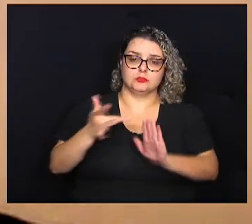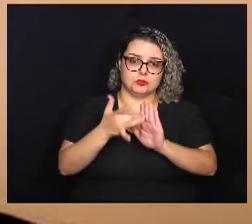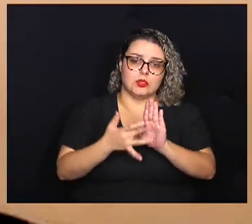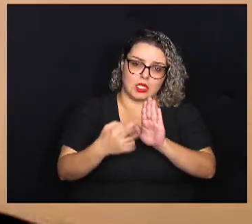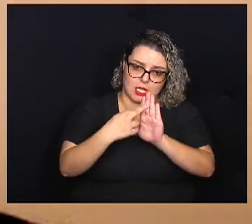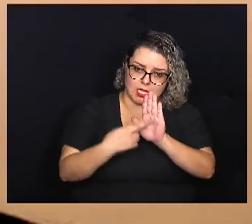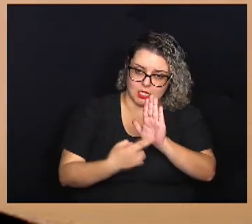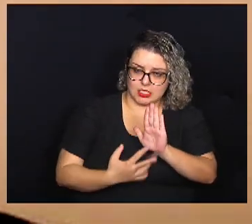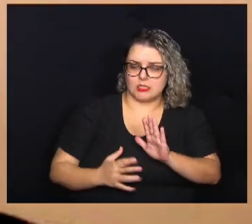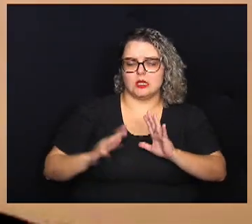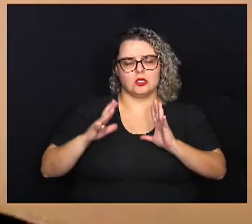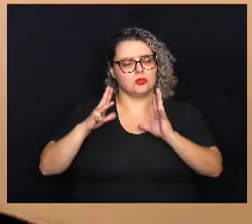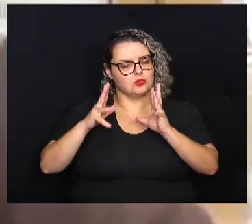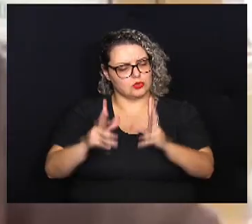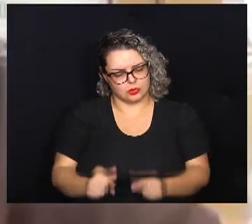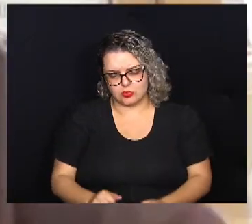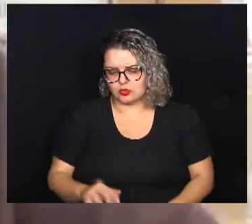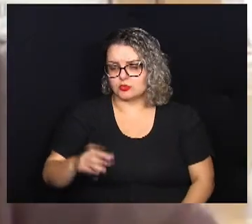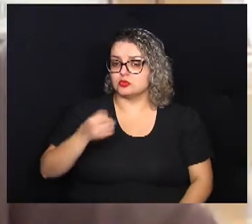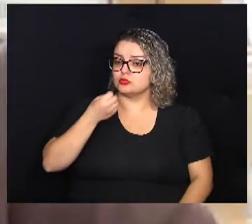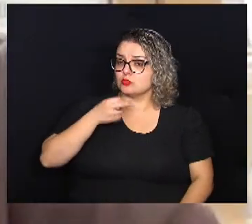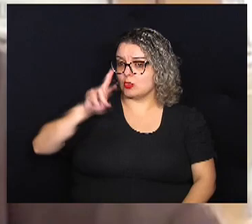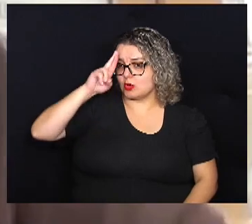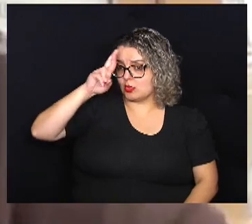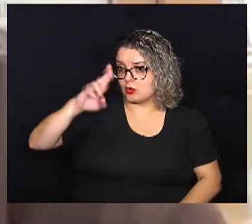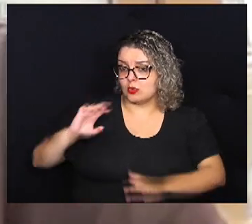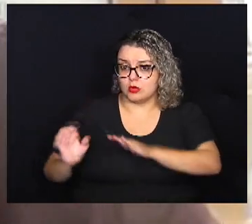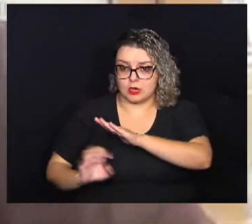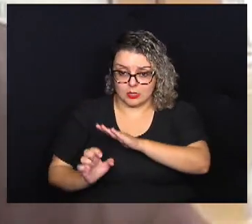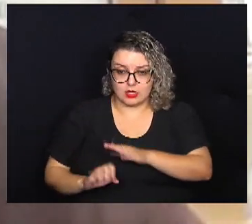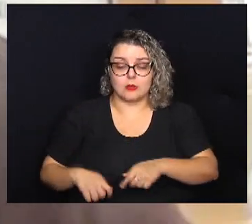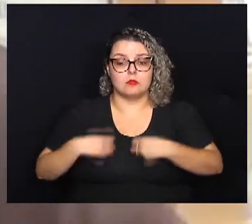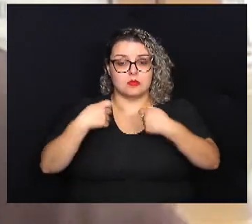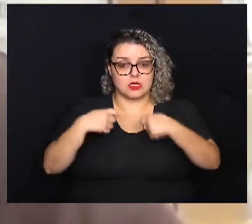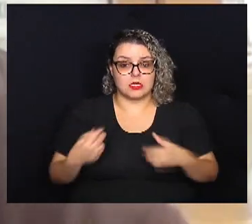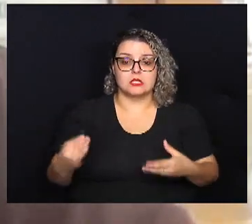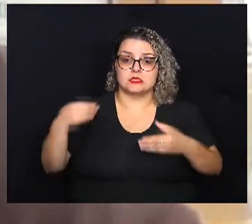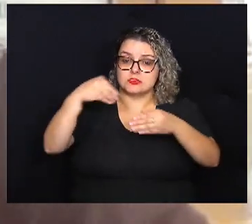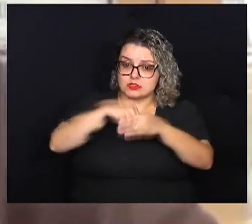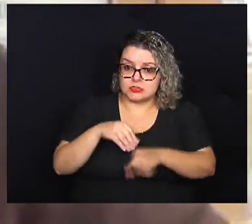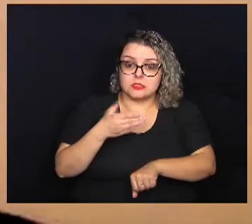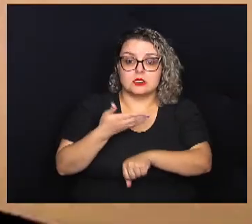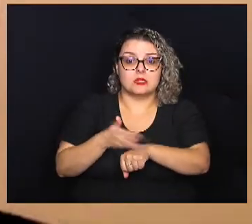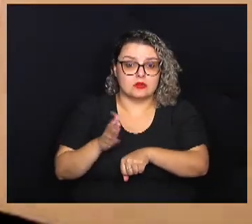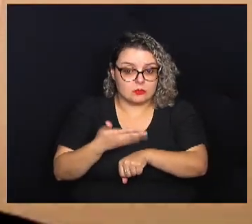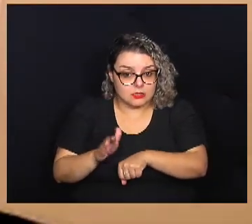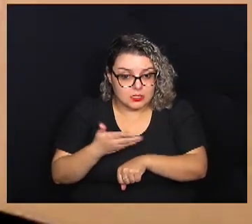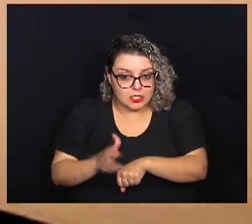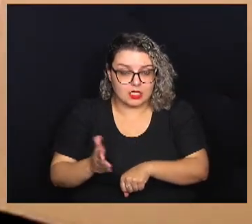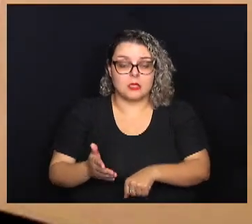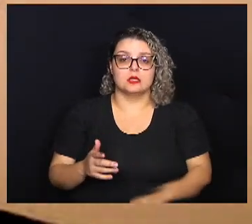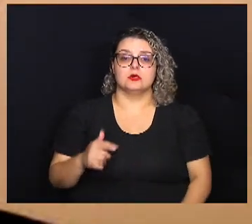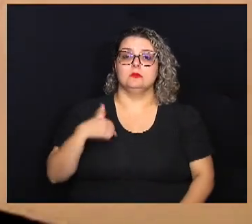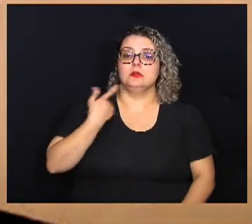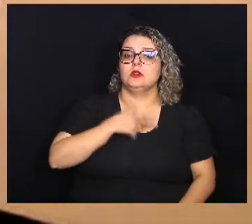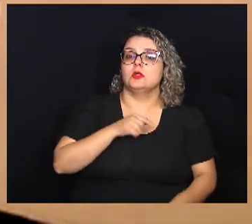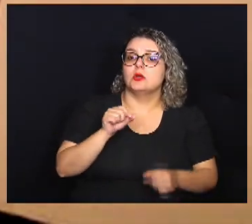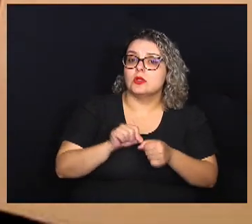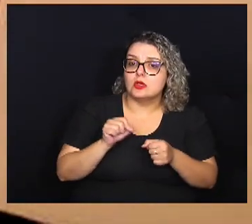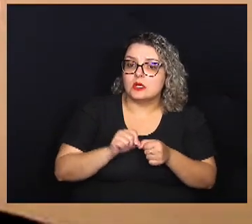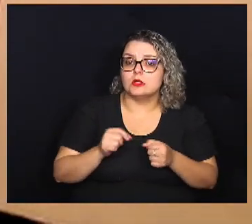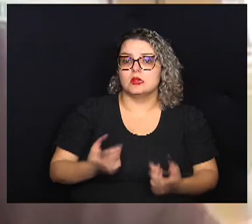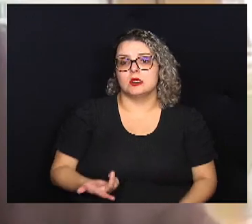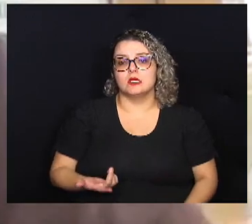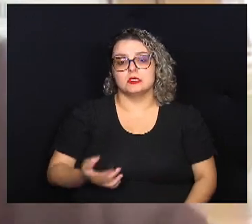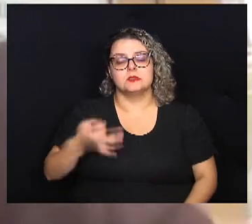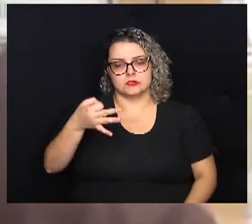acredita que todo bom empresário precisa colocar isso em prática para a gente fazer,